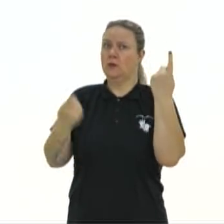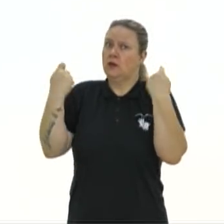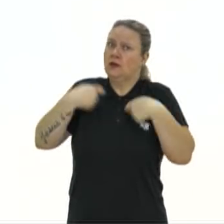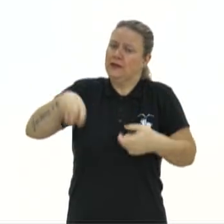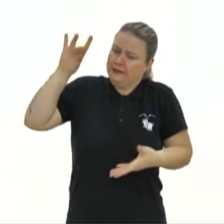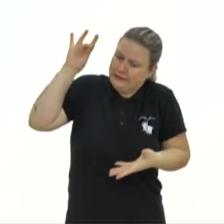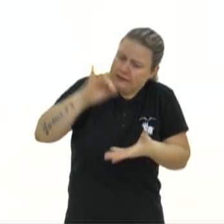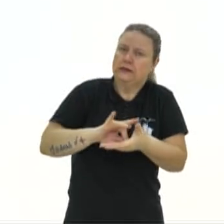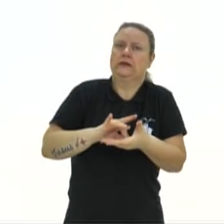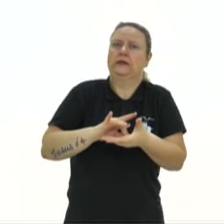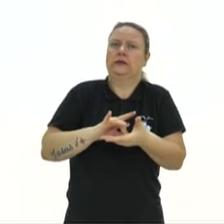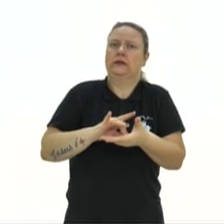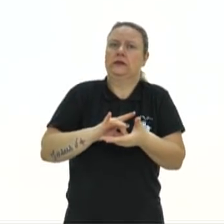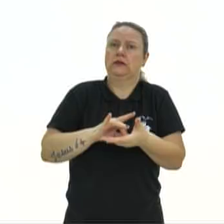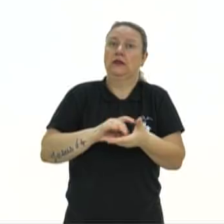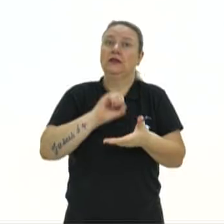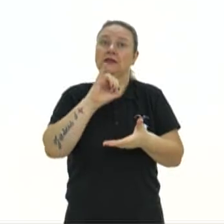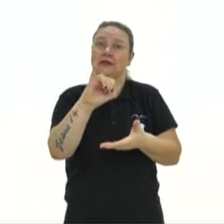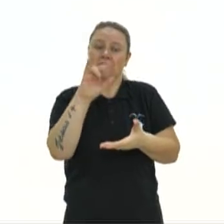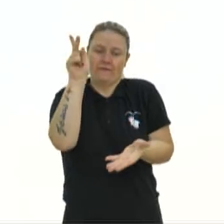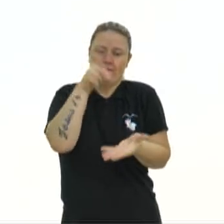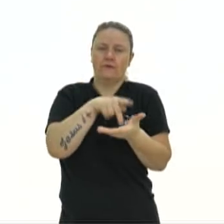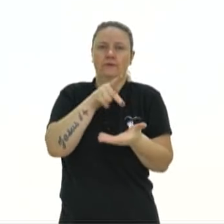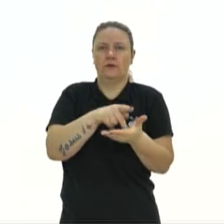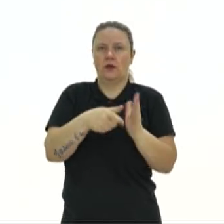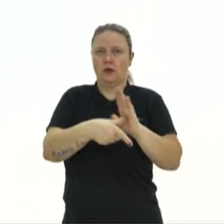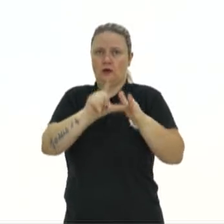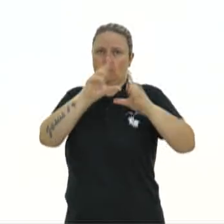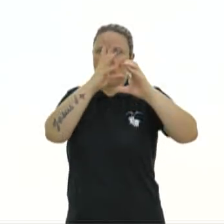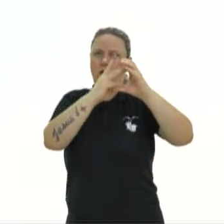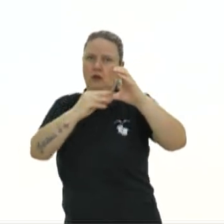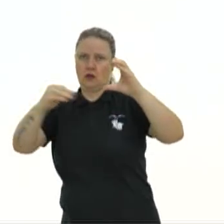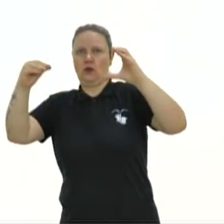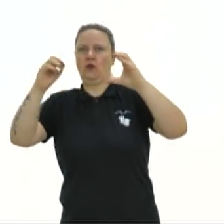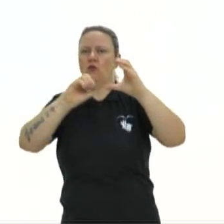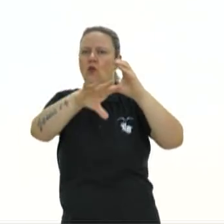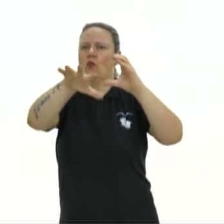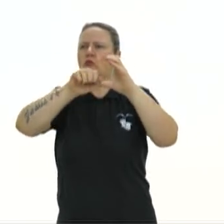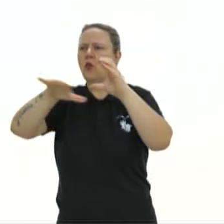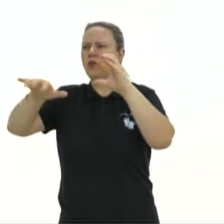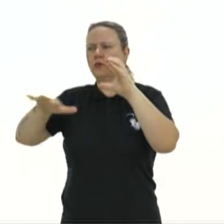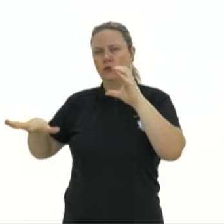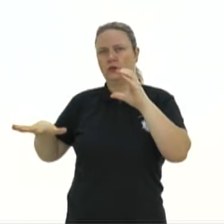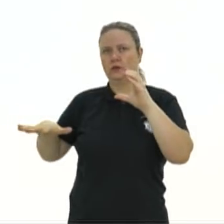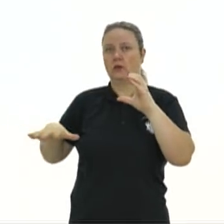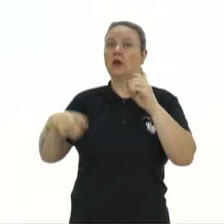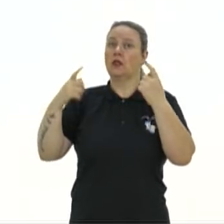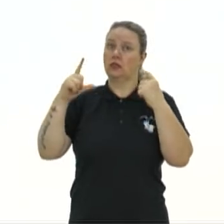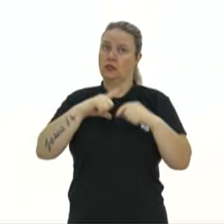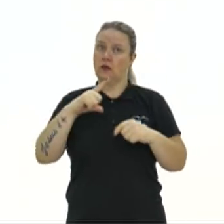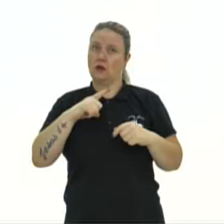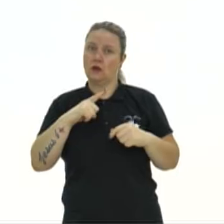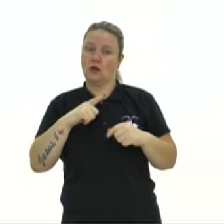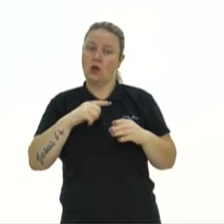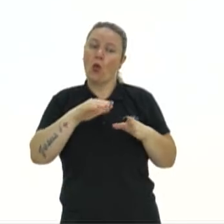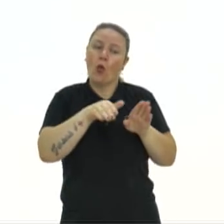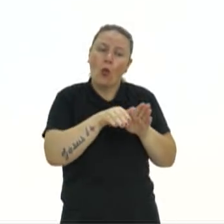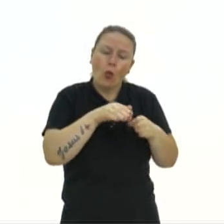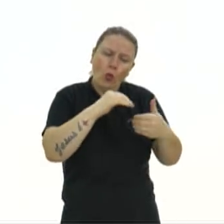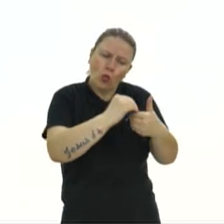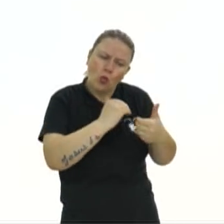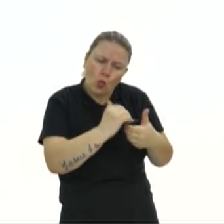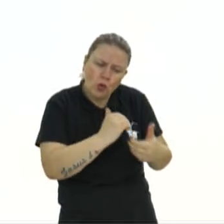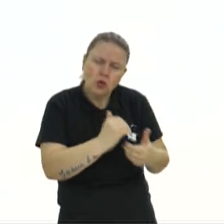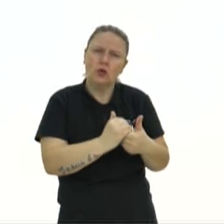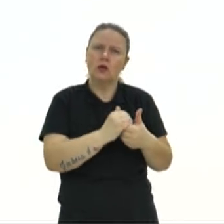compartilhá-la. A seguir, um guia de como identificar notícias falsas e algumas respostas